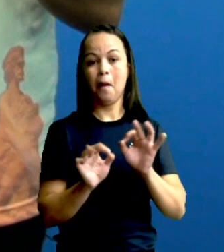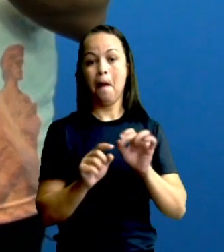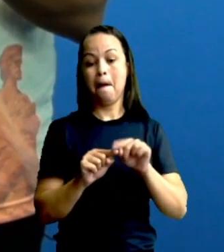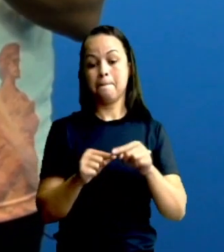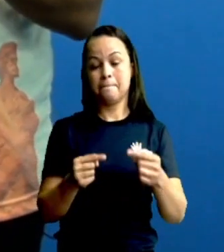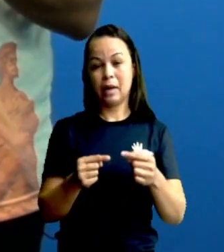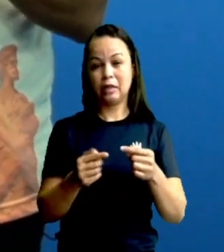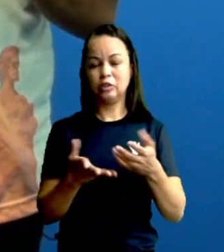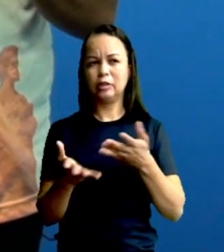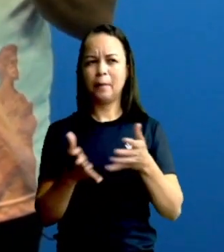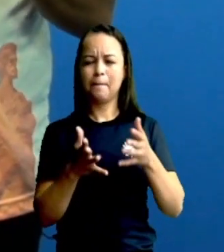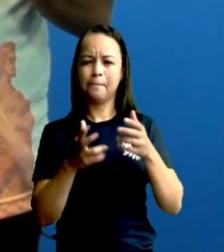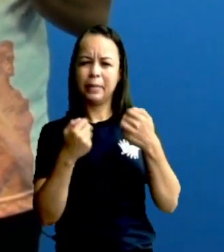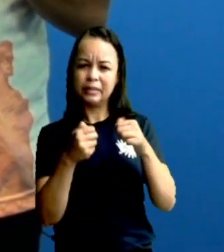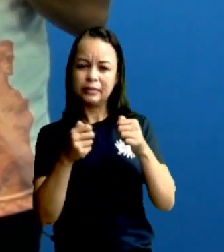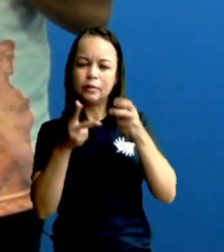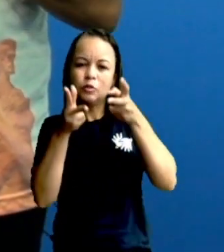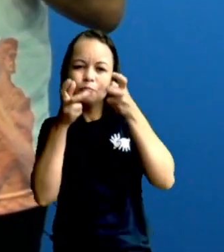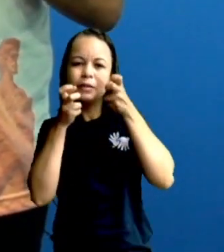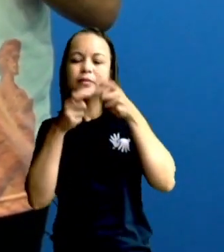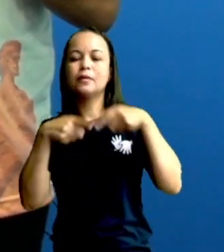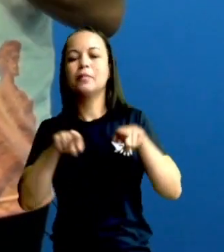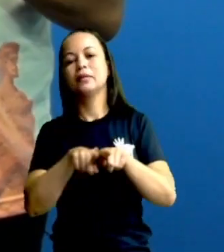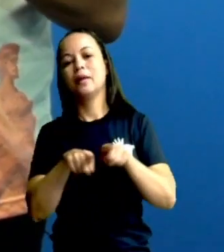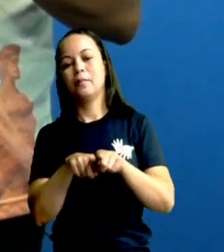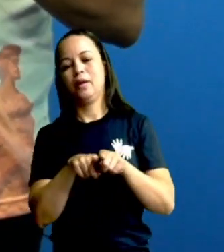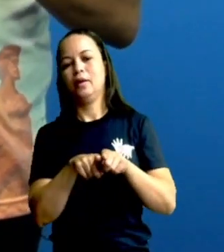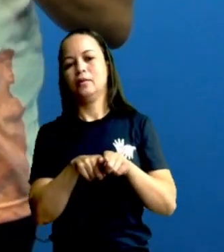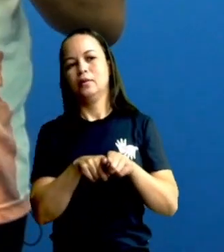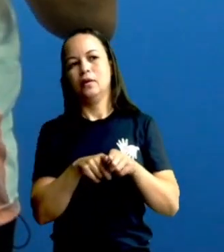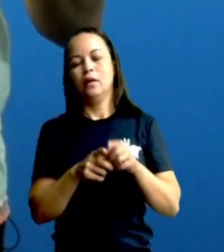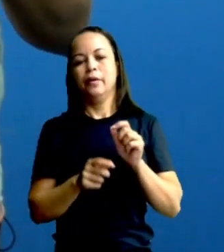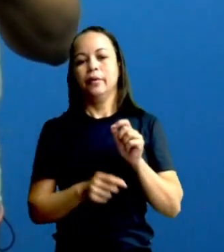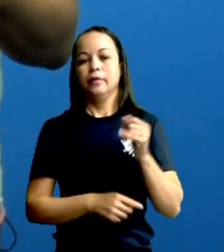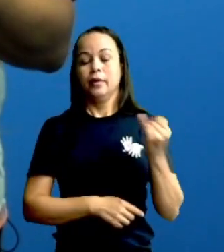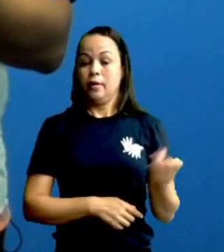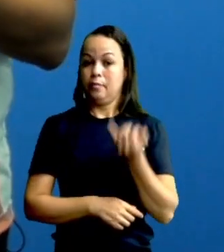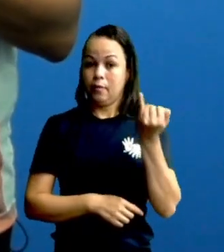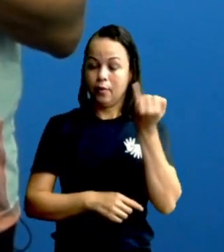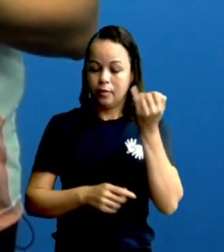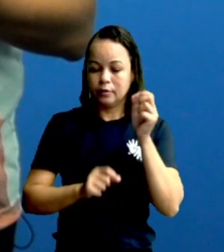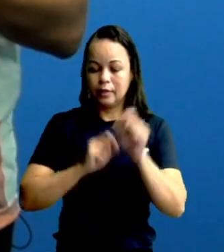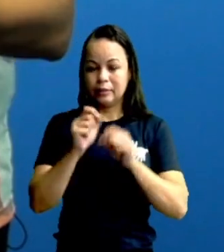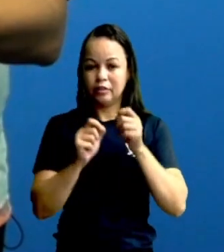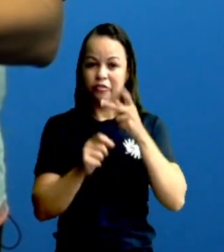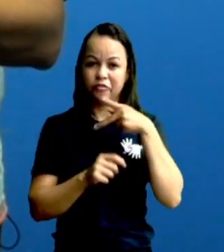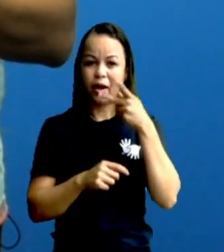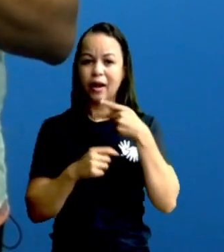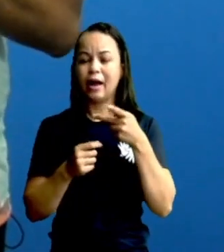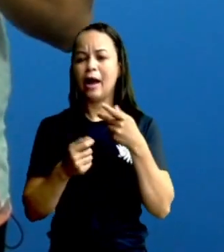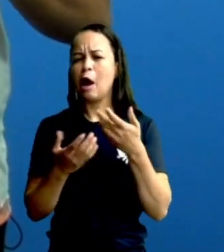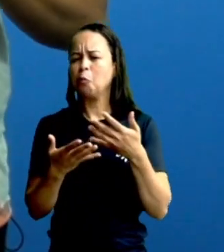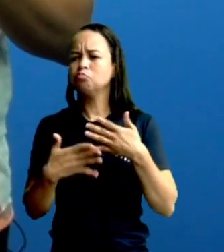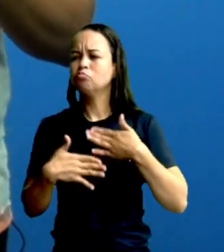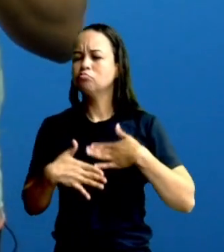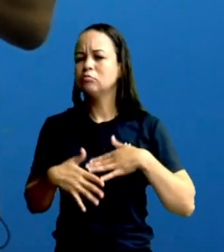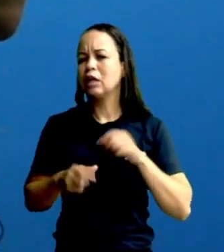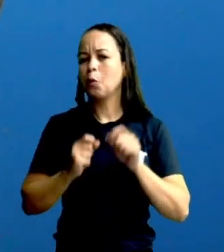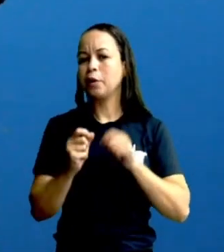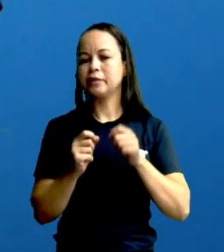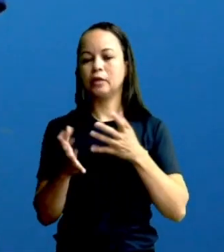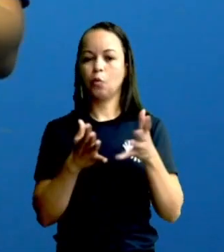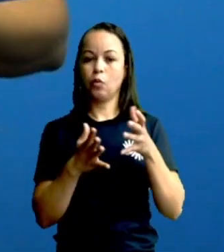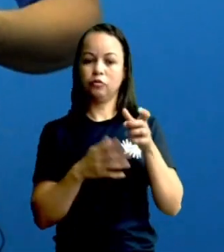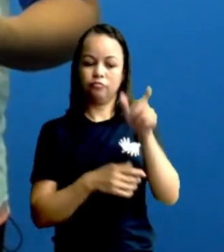o que é mais legal a gente perceber, que um dos fatores que contribui a gente falar isso com muita tranquilidade é porque quando